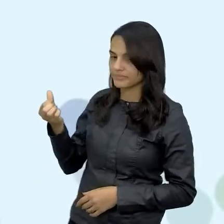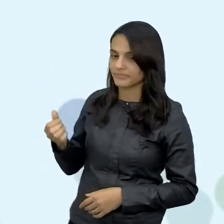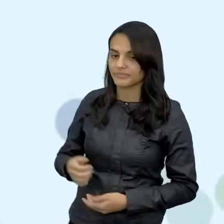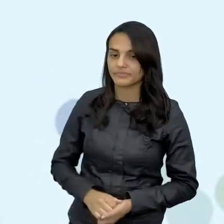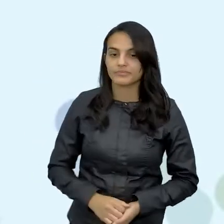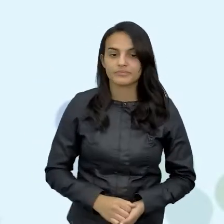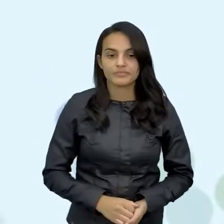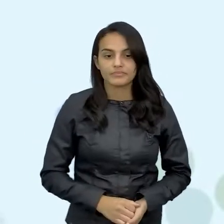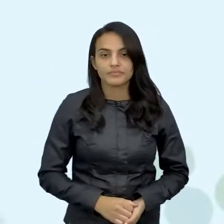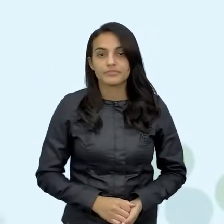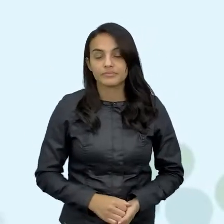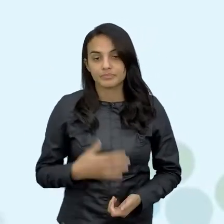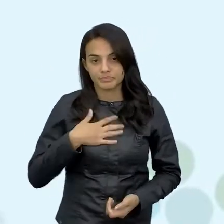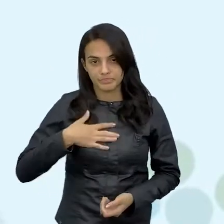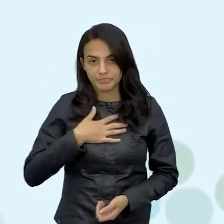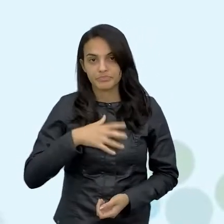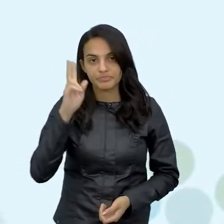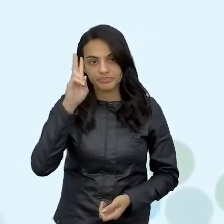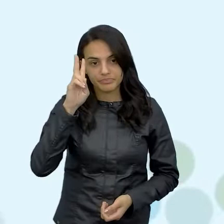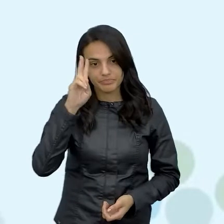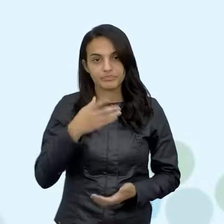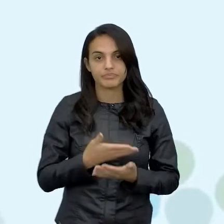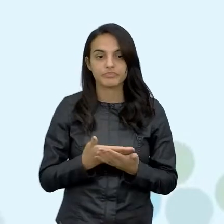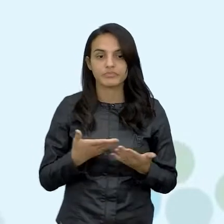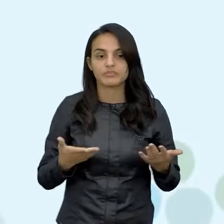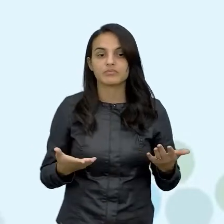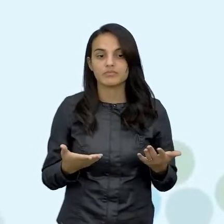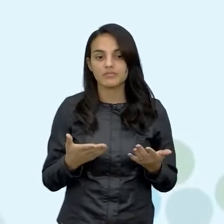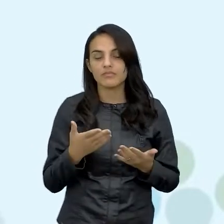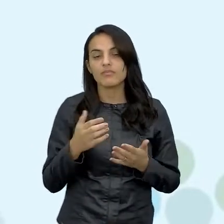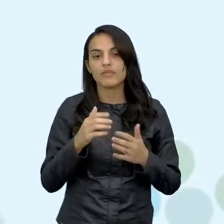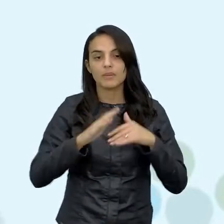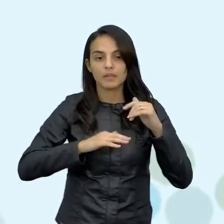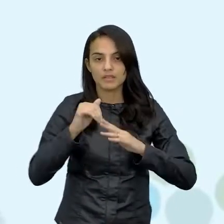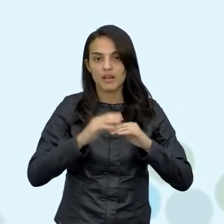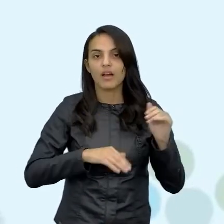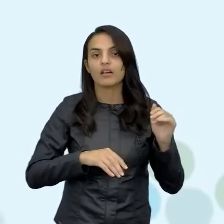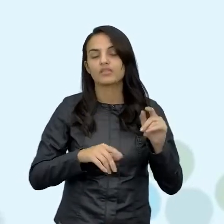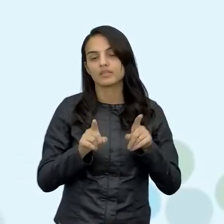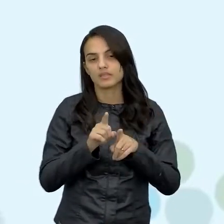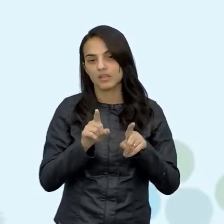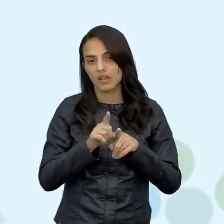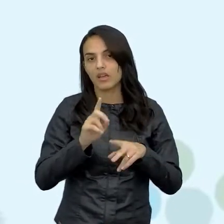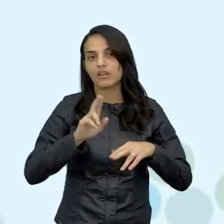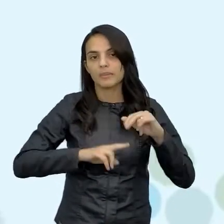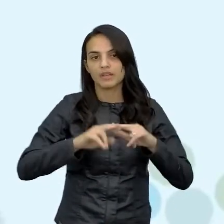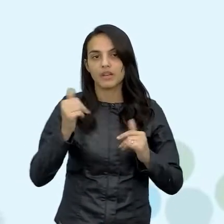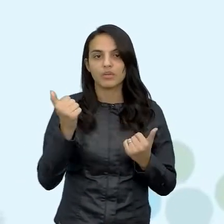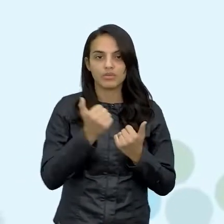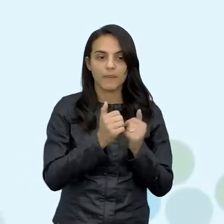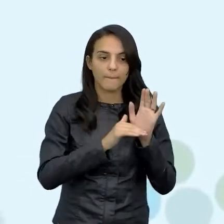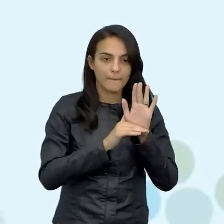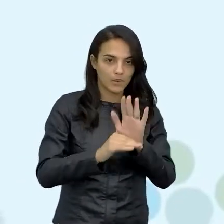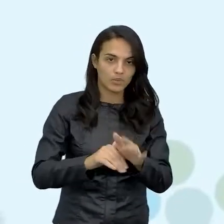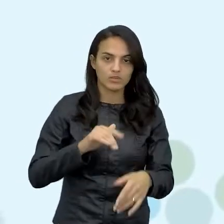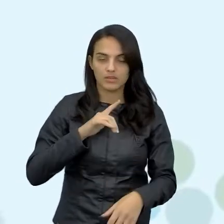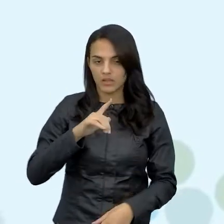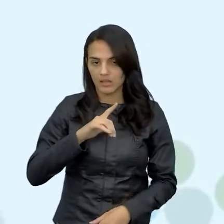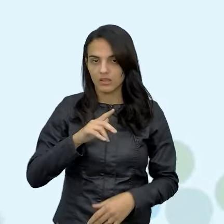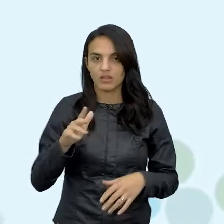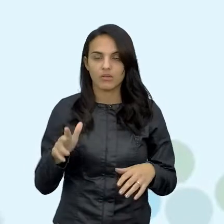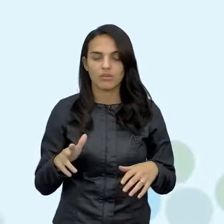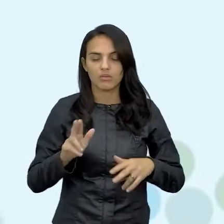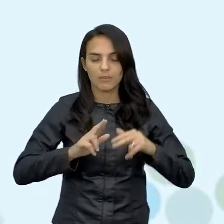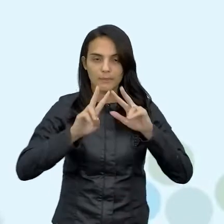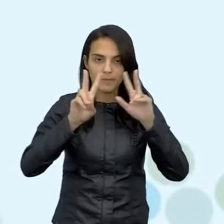a vocês, né, que essas habilidades estão aí na descrição do material de apoio, né, que é o mapa,